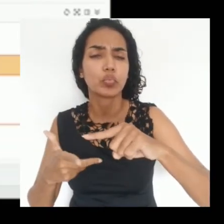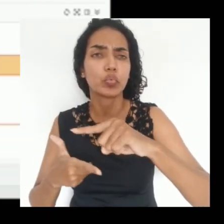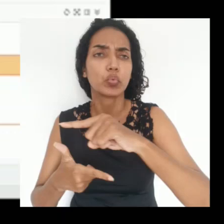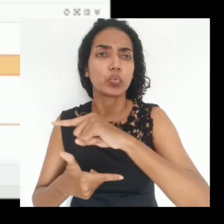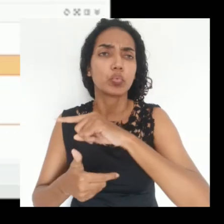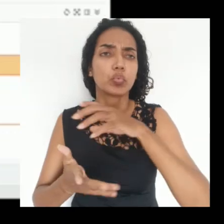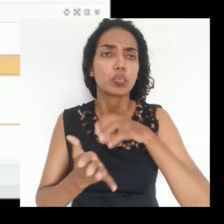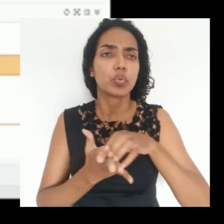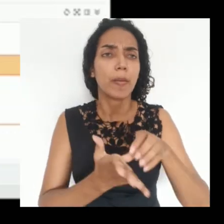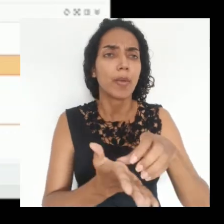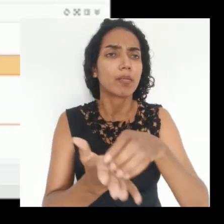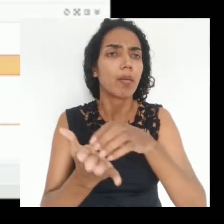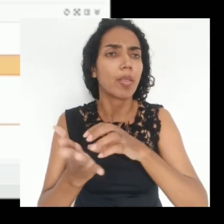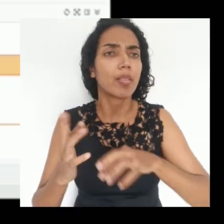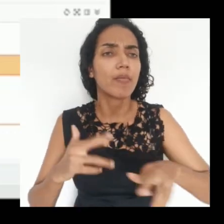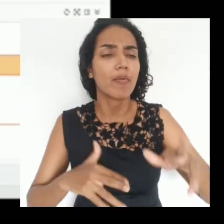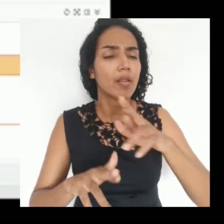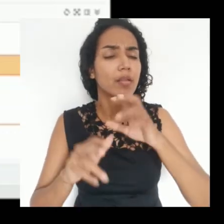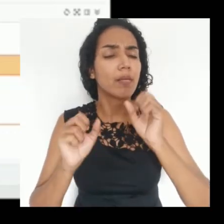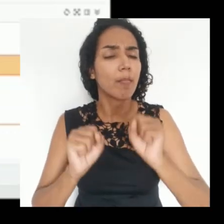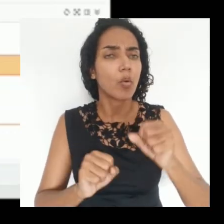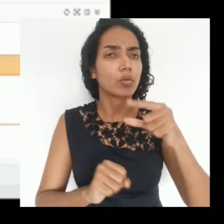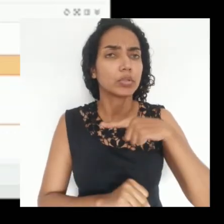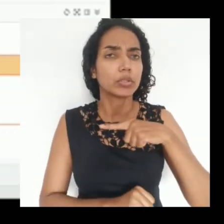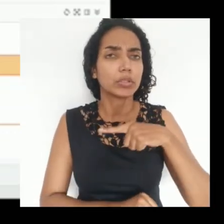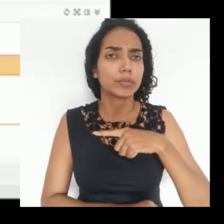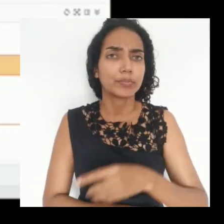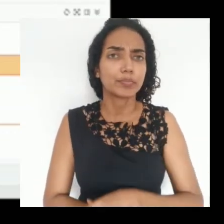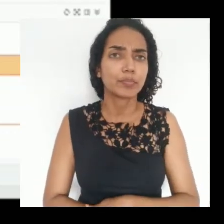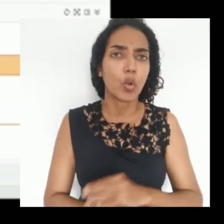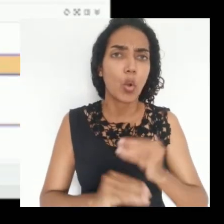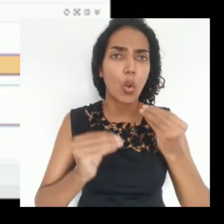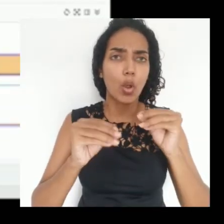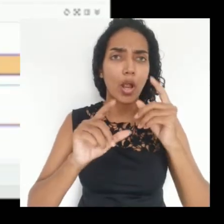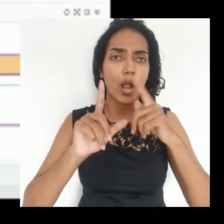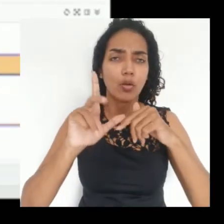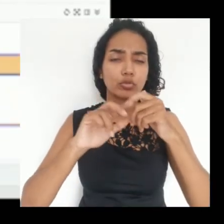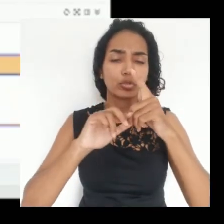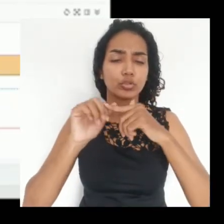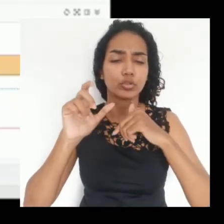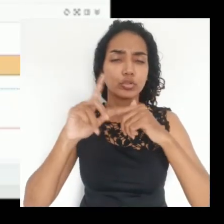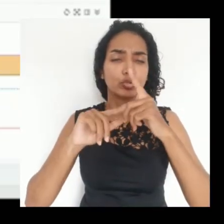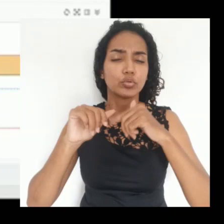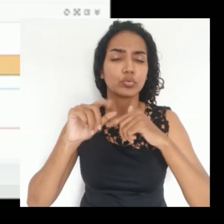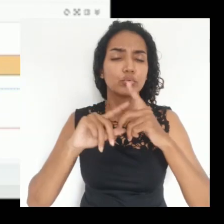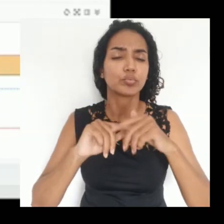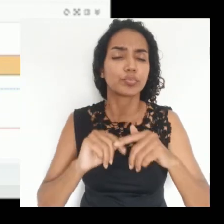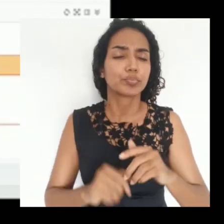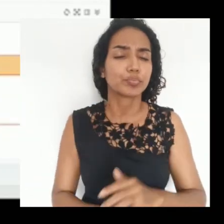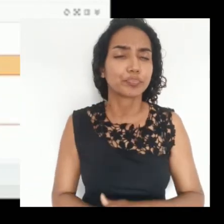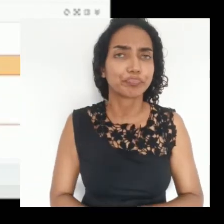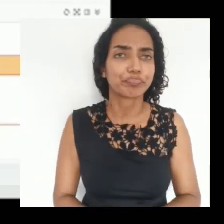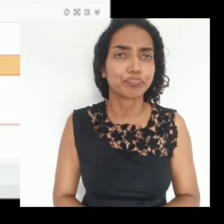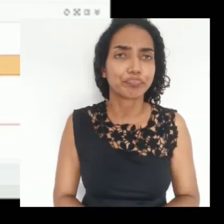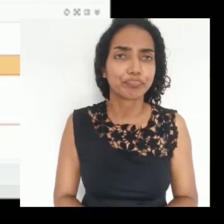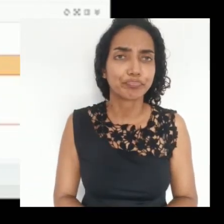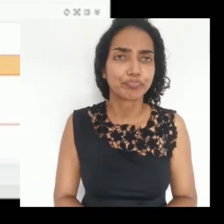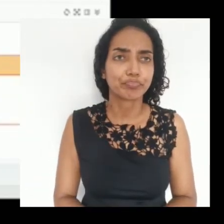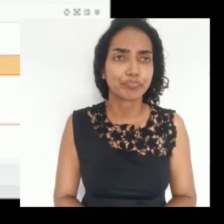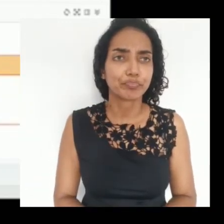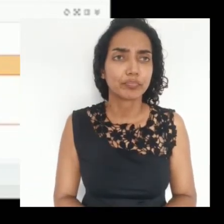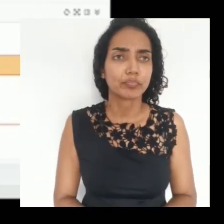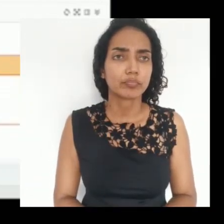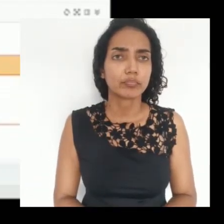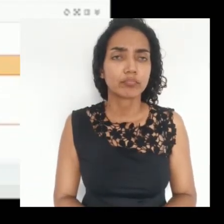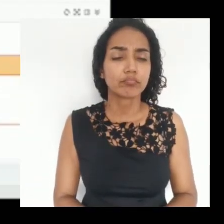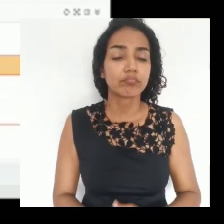vários departamentos aqui. Vou colocar um asterisco. E aí eu posso ter vários departamentos. O que é que isso significa? Significa